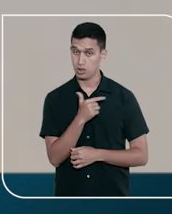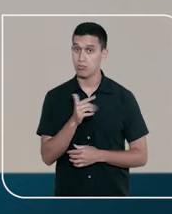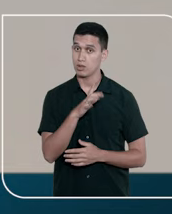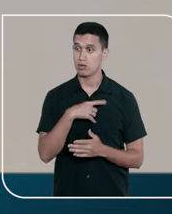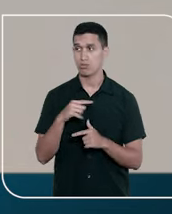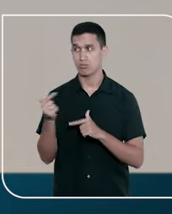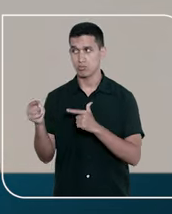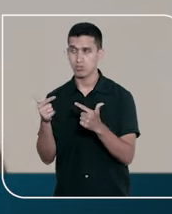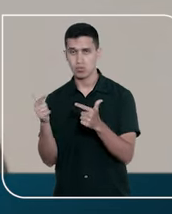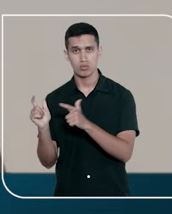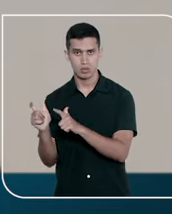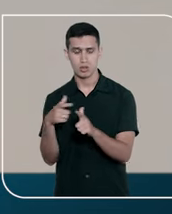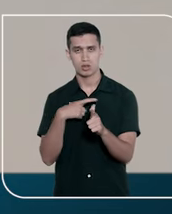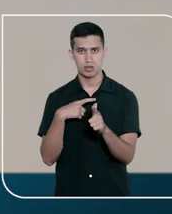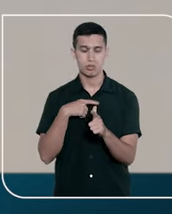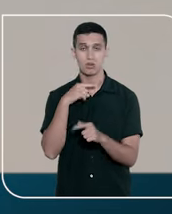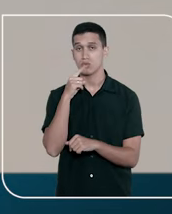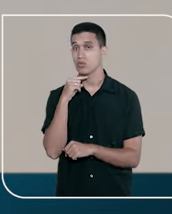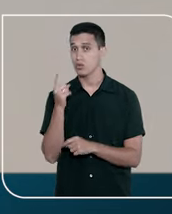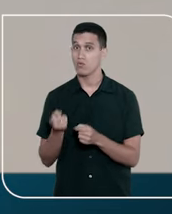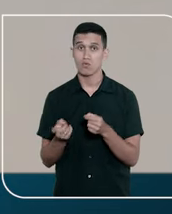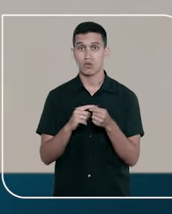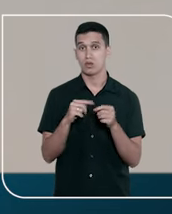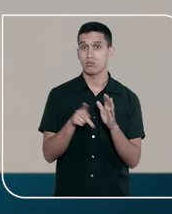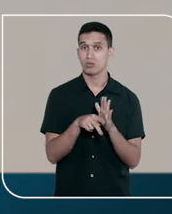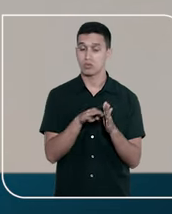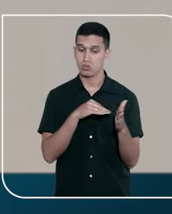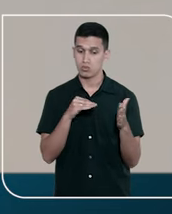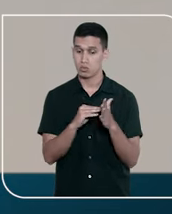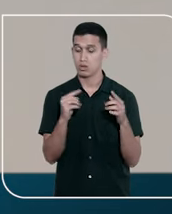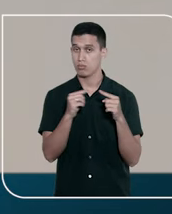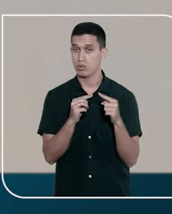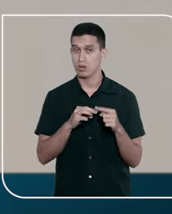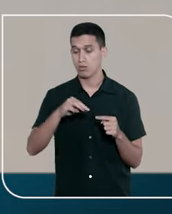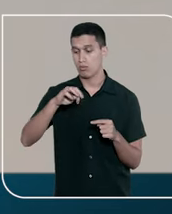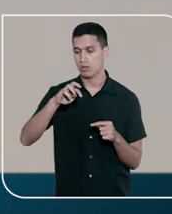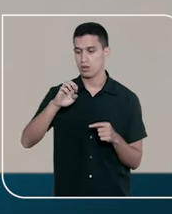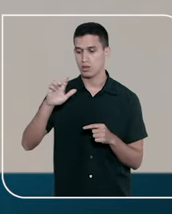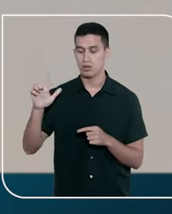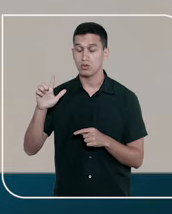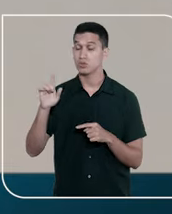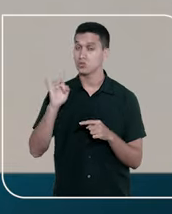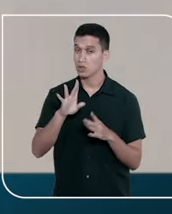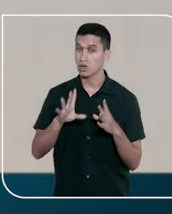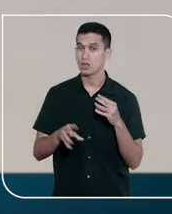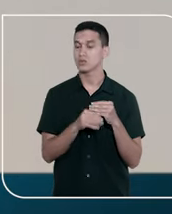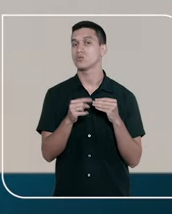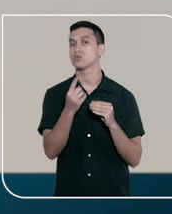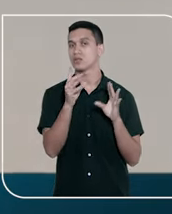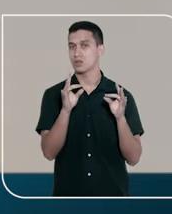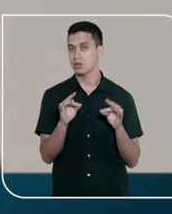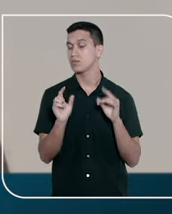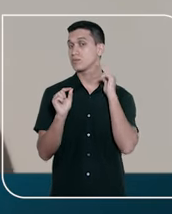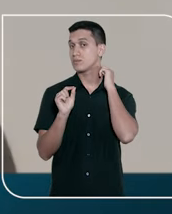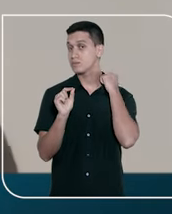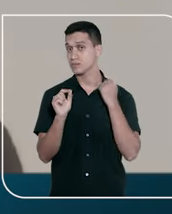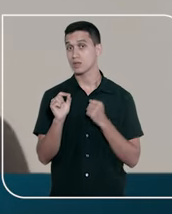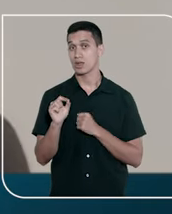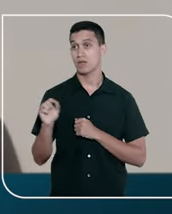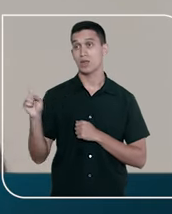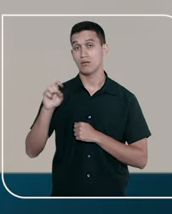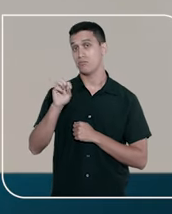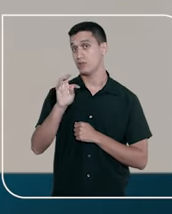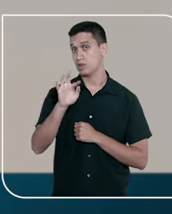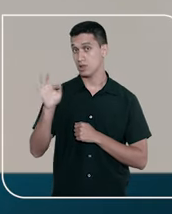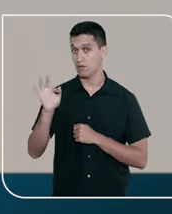mas não seriam recuperáveis nos termos da Convenção de Montreal. E eu só acrescento com um detalhe. O Supremo, isso